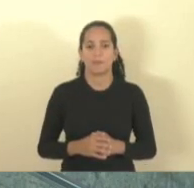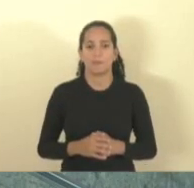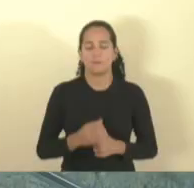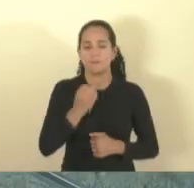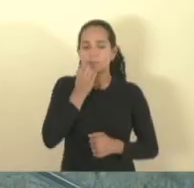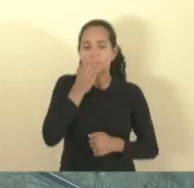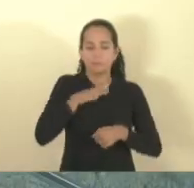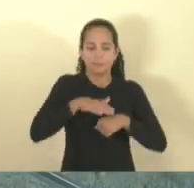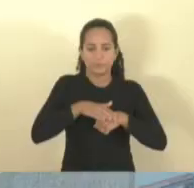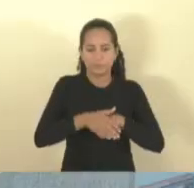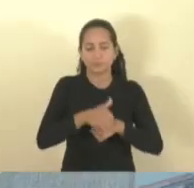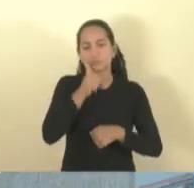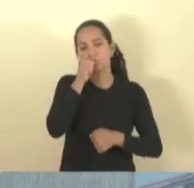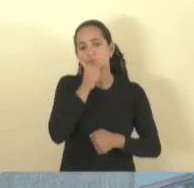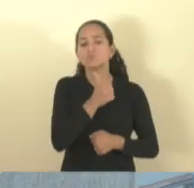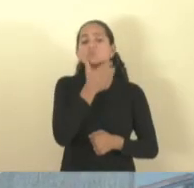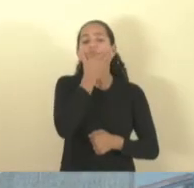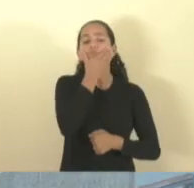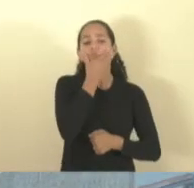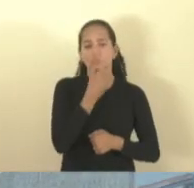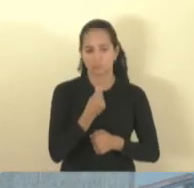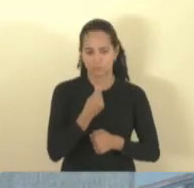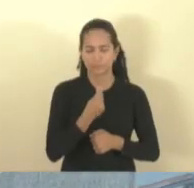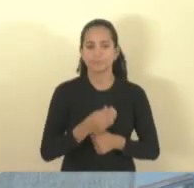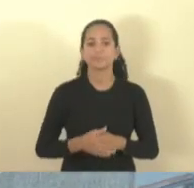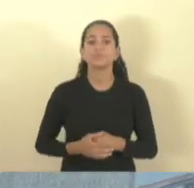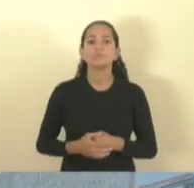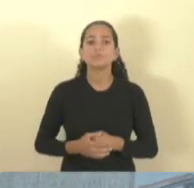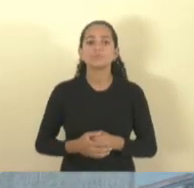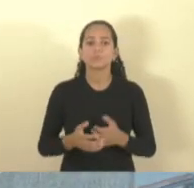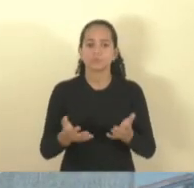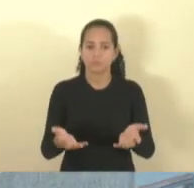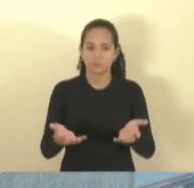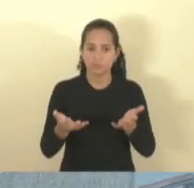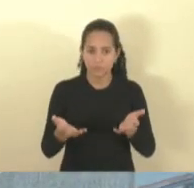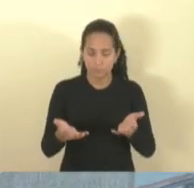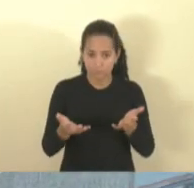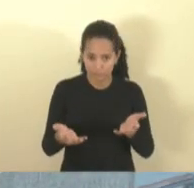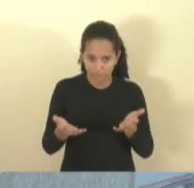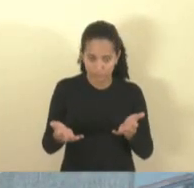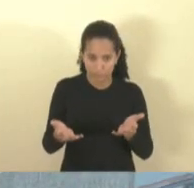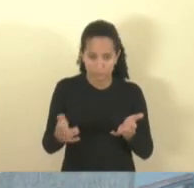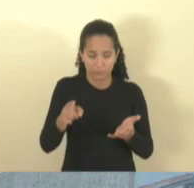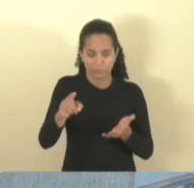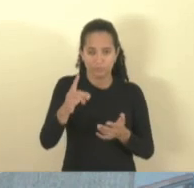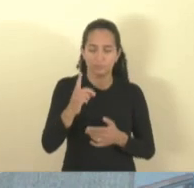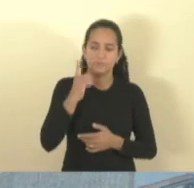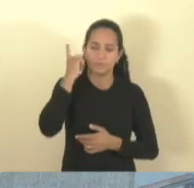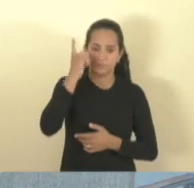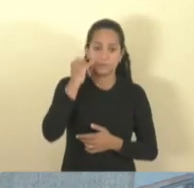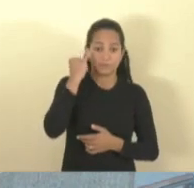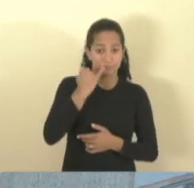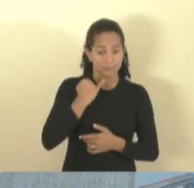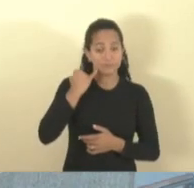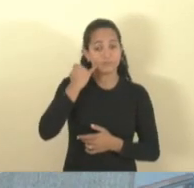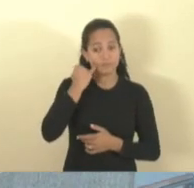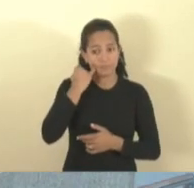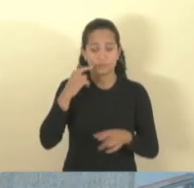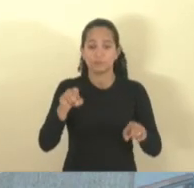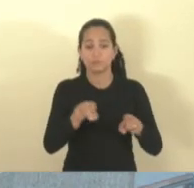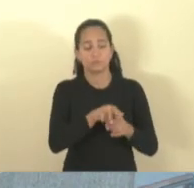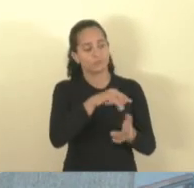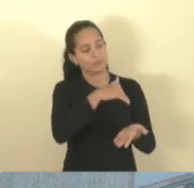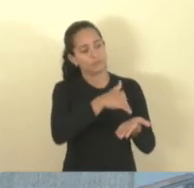Boa noite a todos e a todas. Eu queria, na pessoa da nossa querida deputada Janete e o nosso